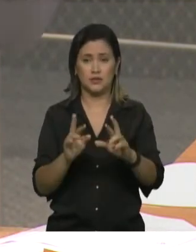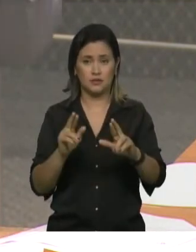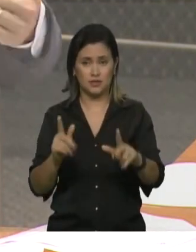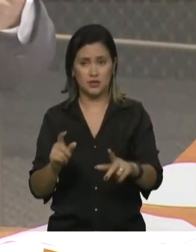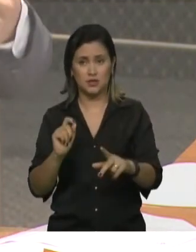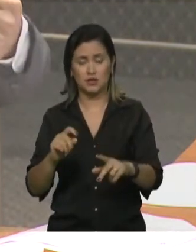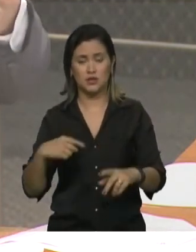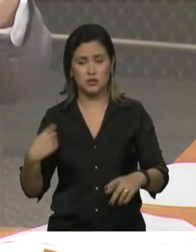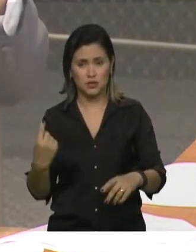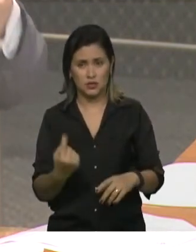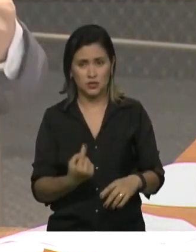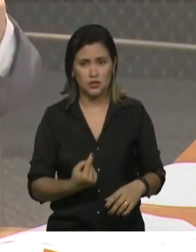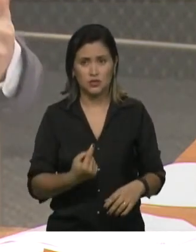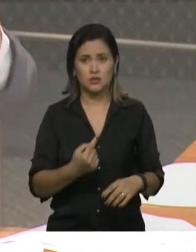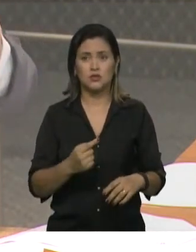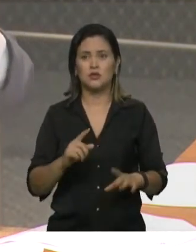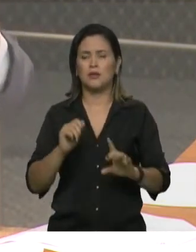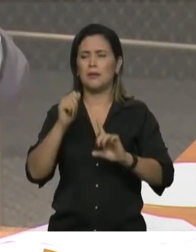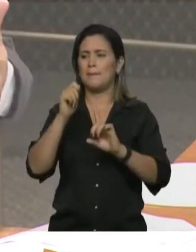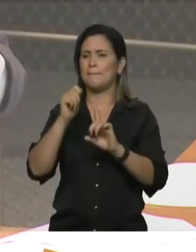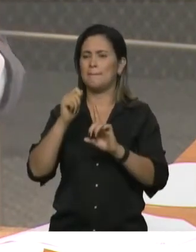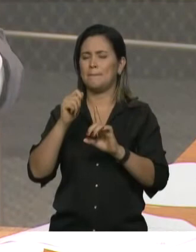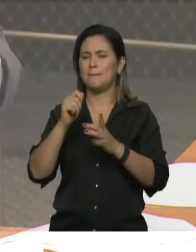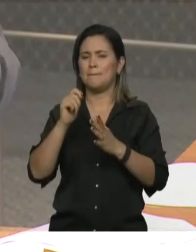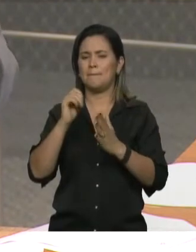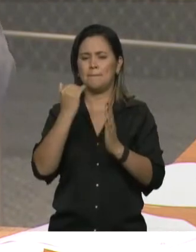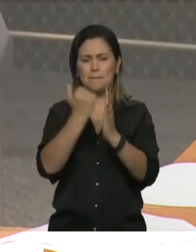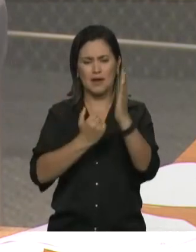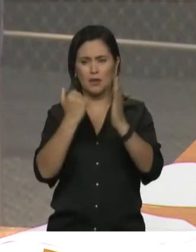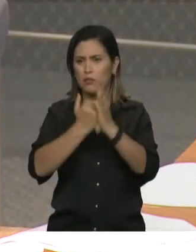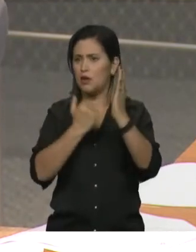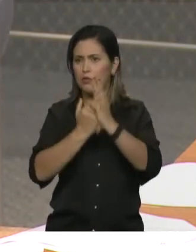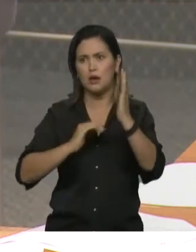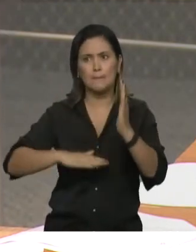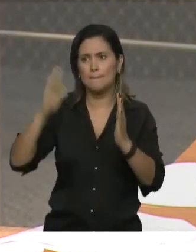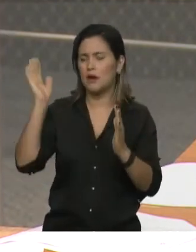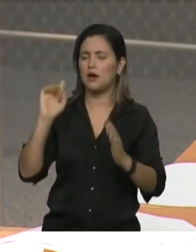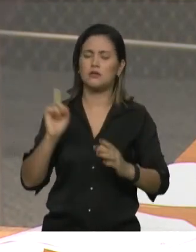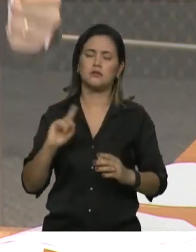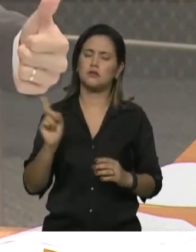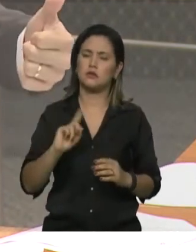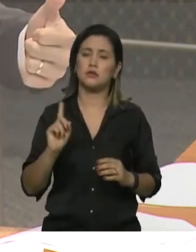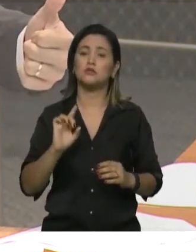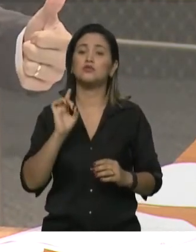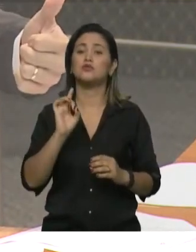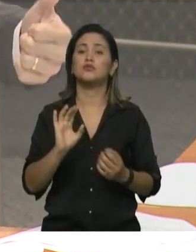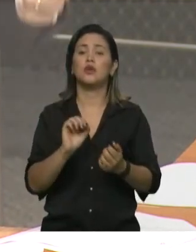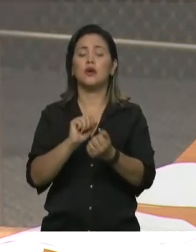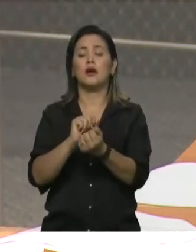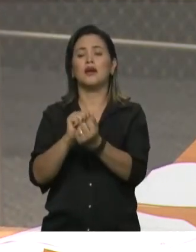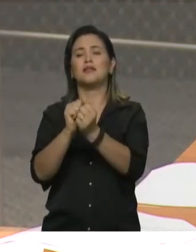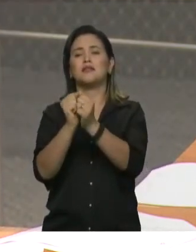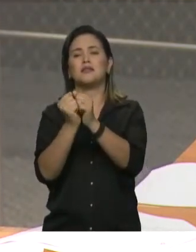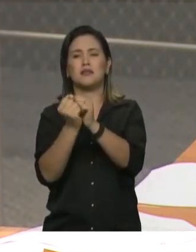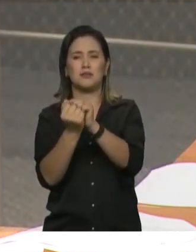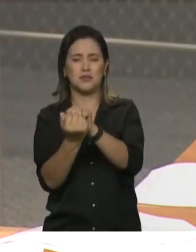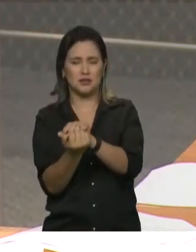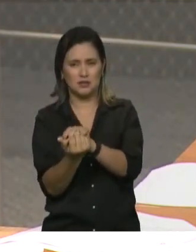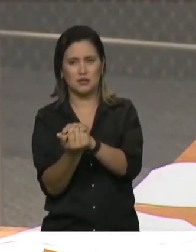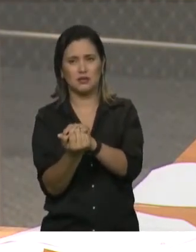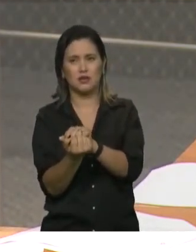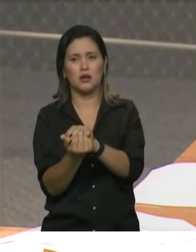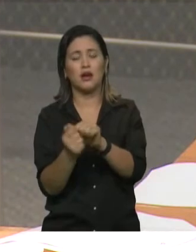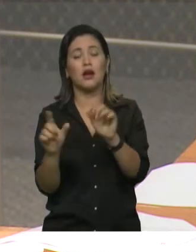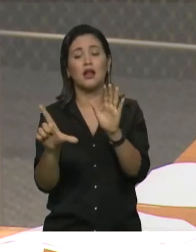não estamos aumentando a alíquota de contribuição de servidor. Nós estamos adequando o texto constitucional e reduzindo a